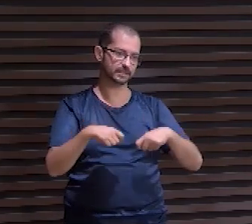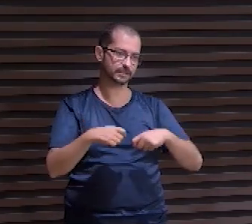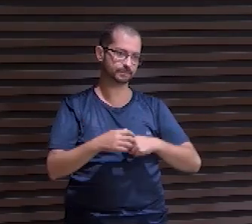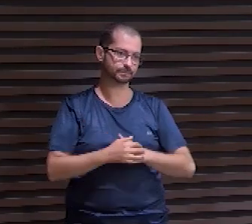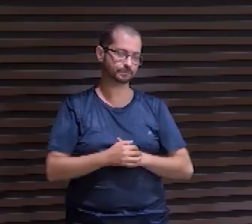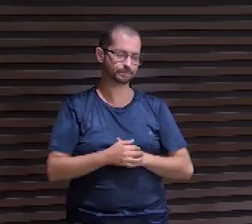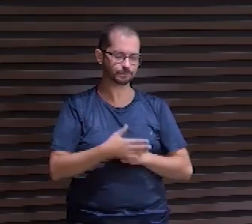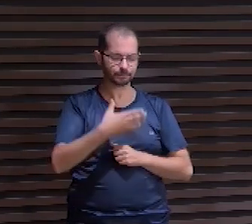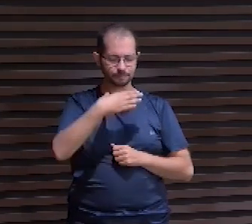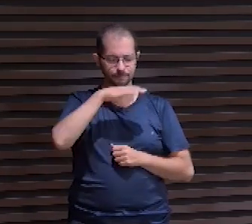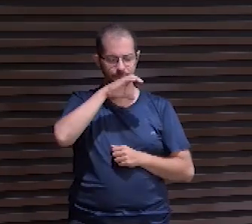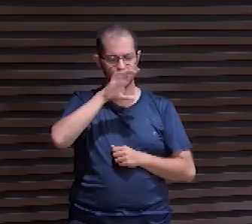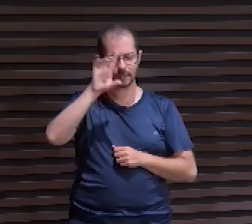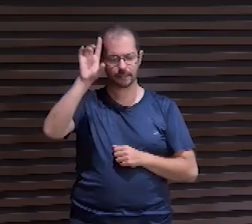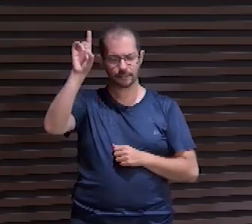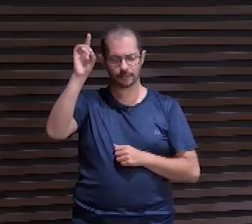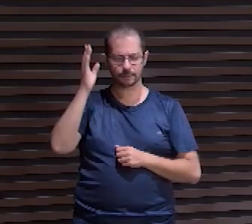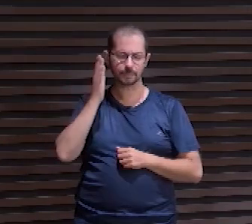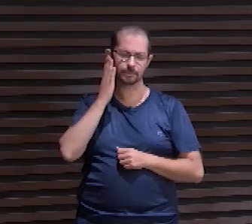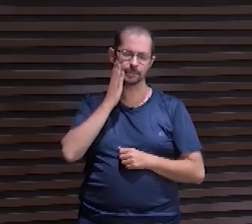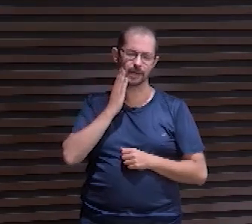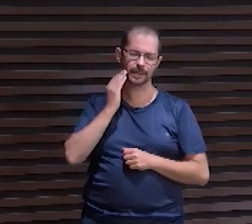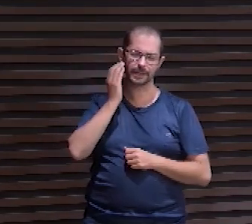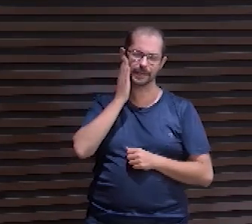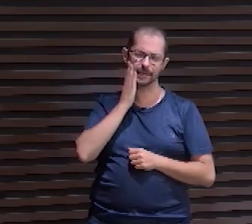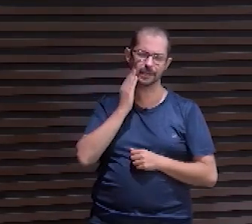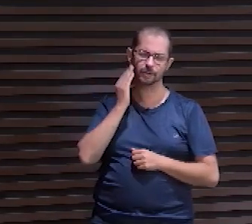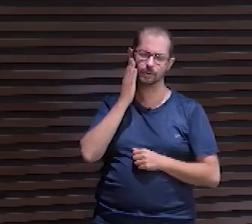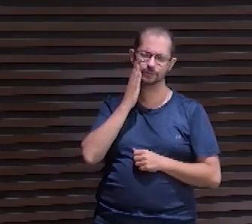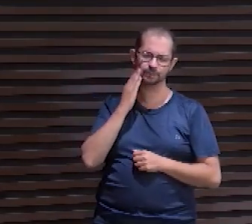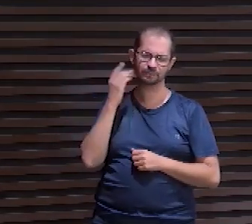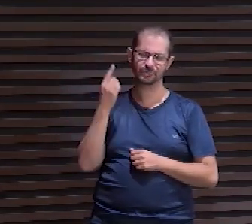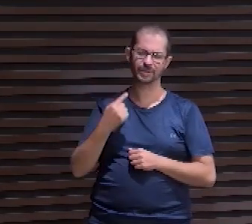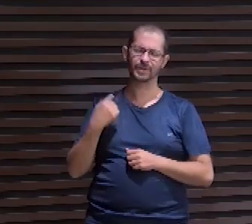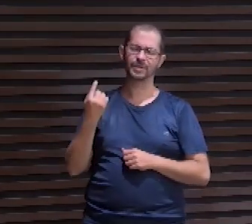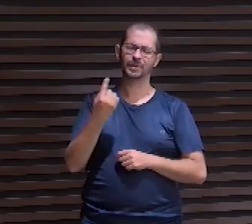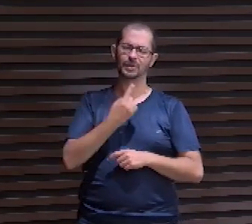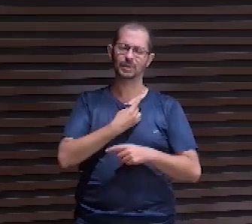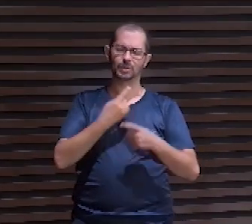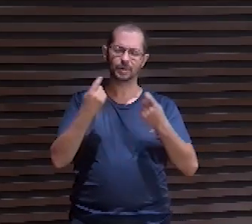Pai querido, nós precisamos